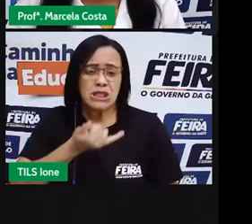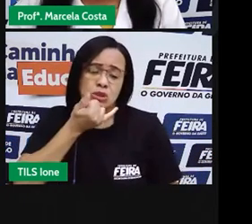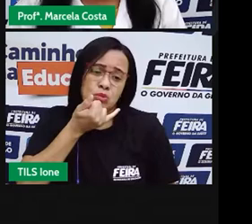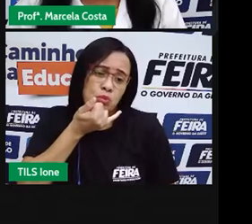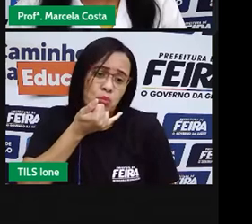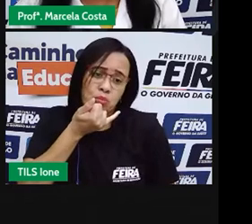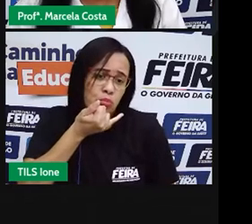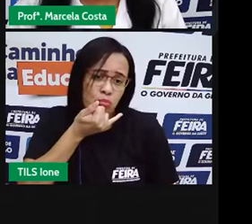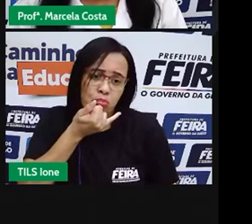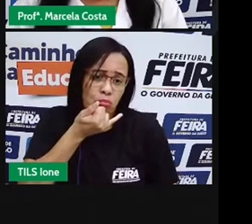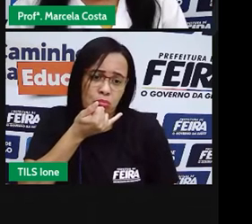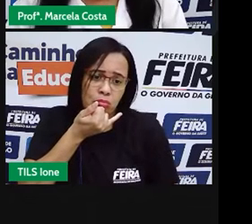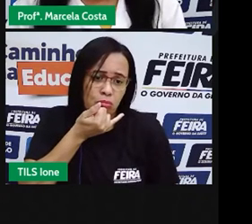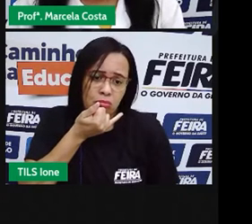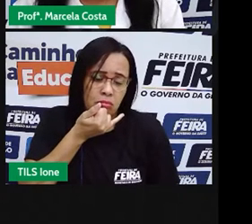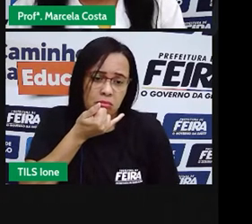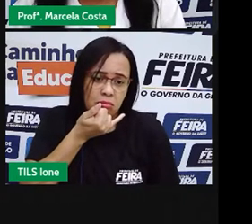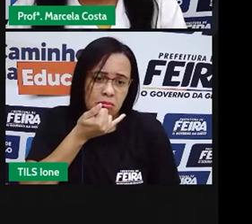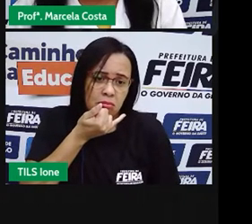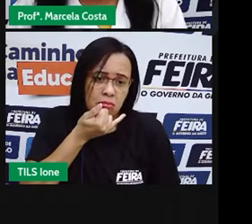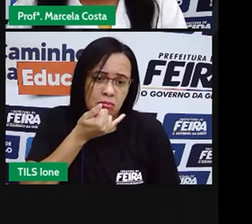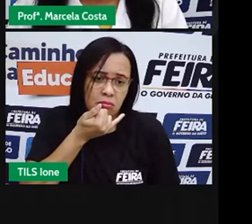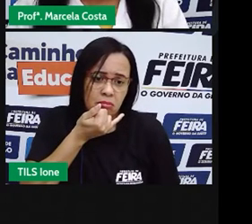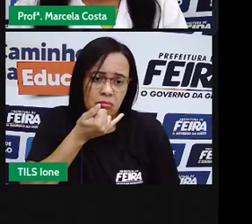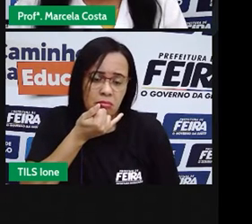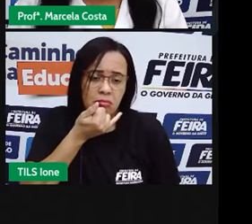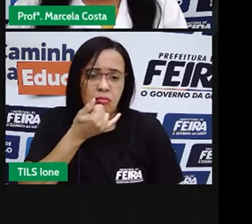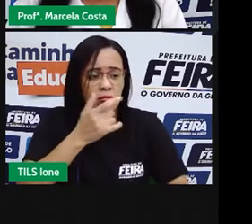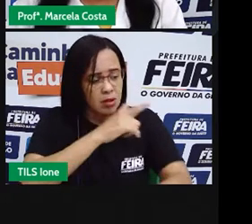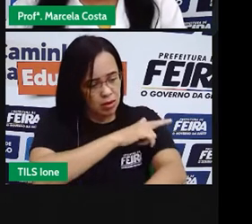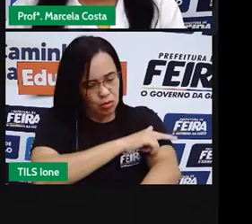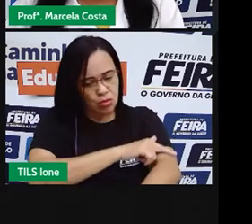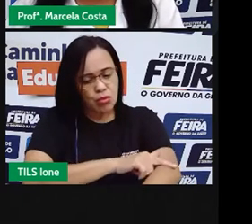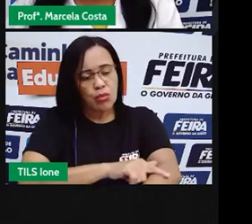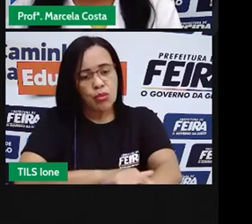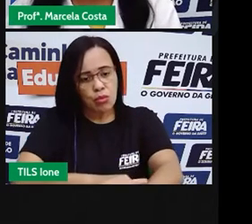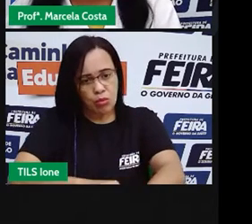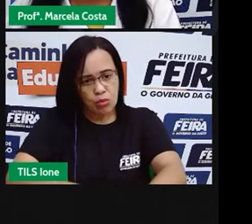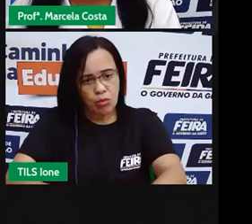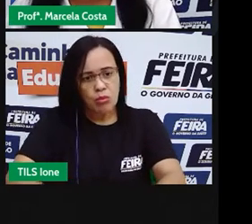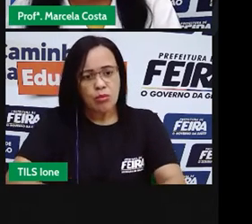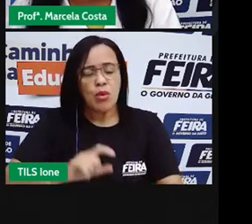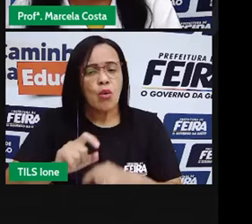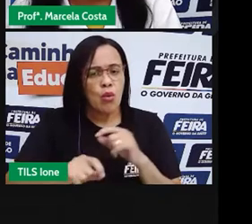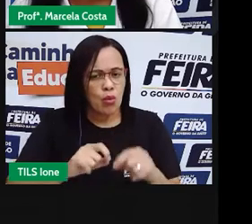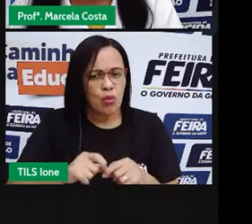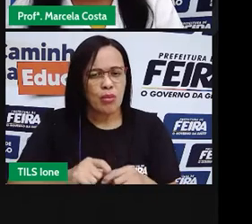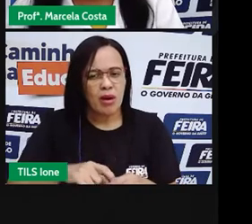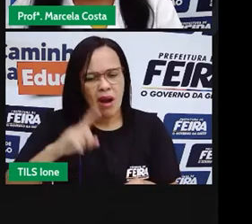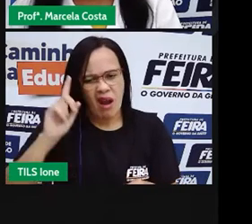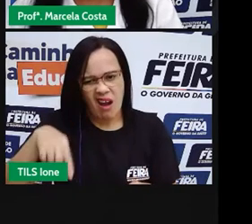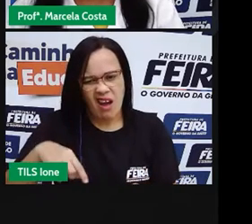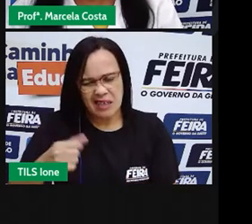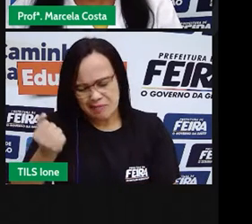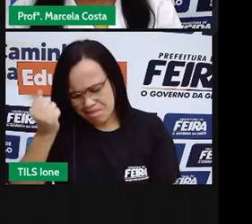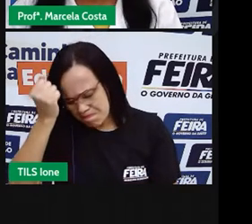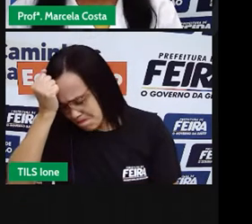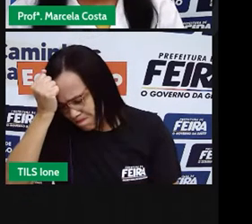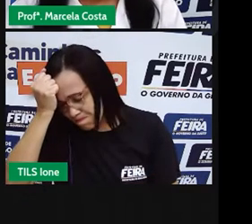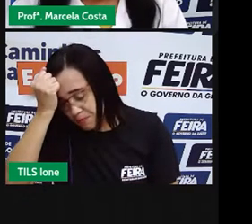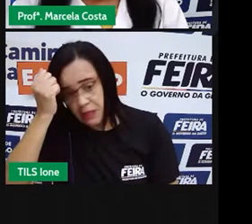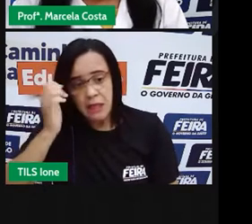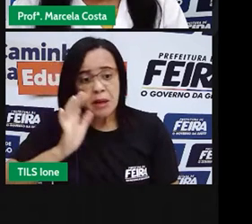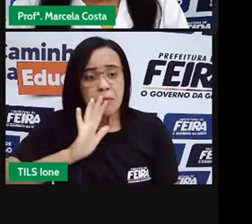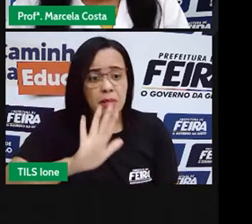o é muito Olha me mostra que você tem que pedir mas não